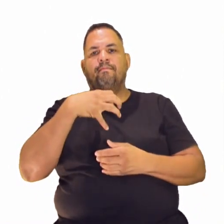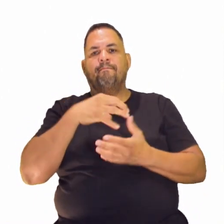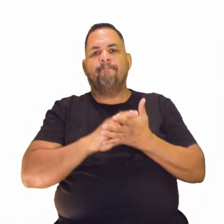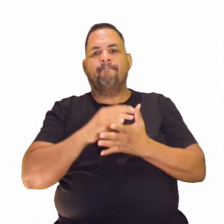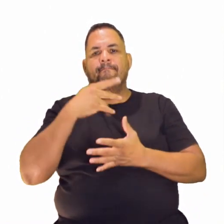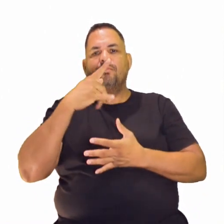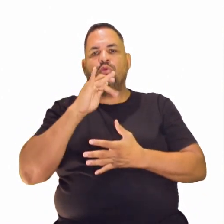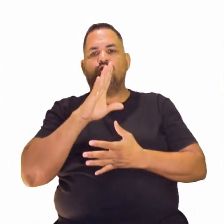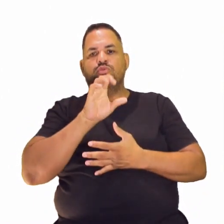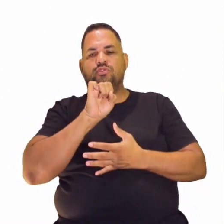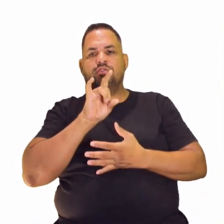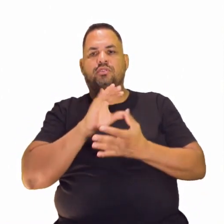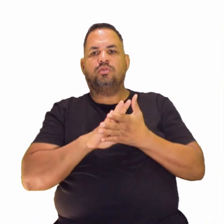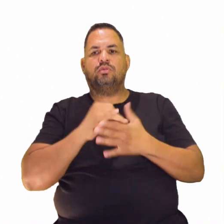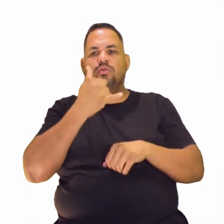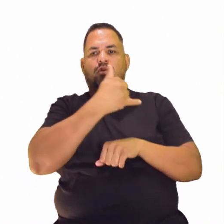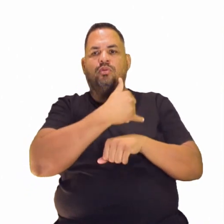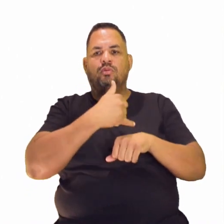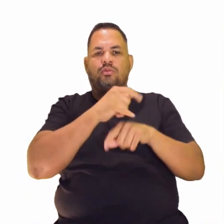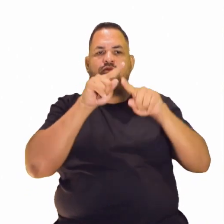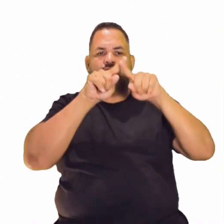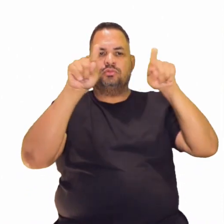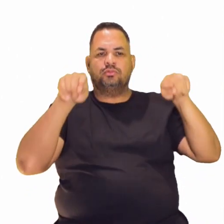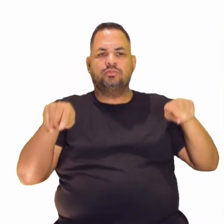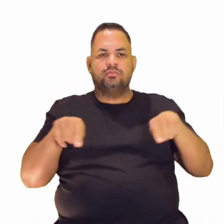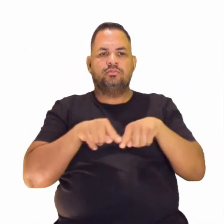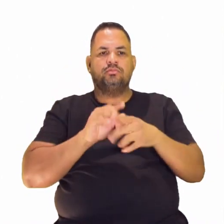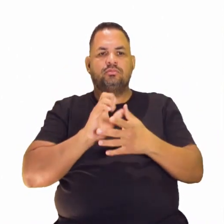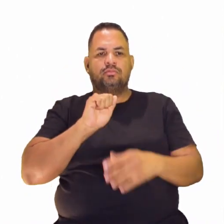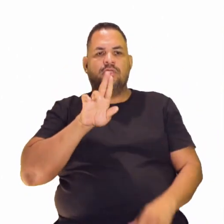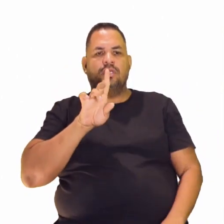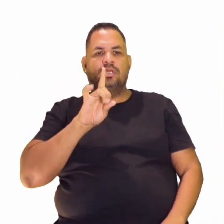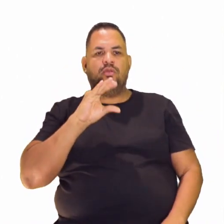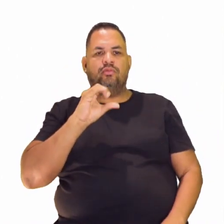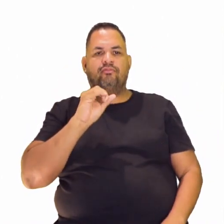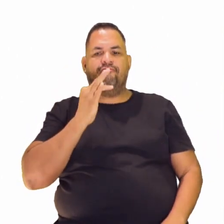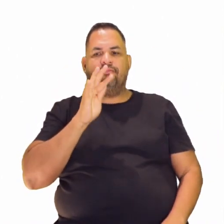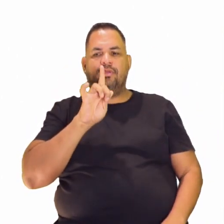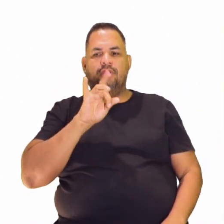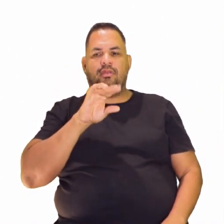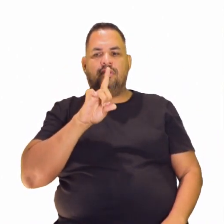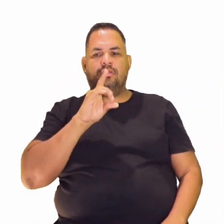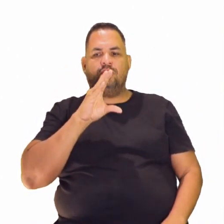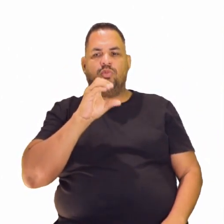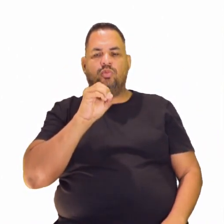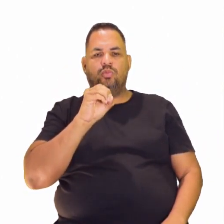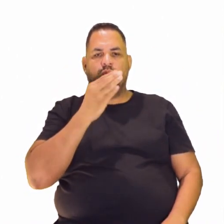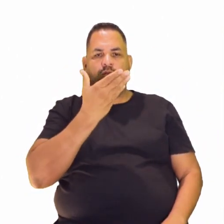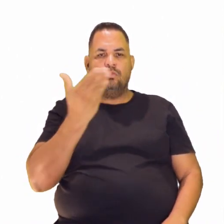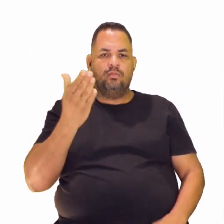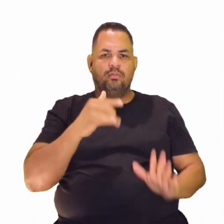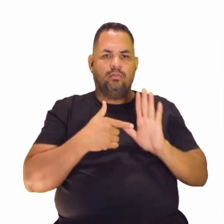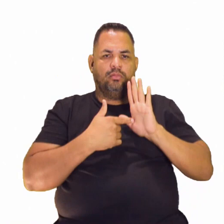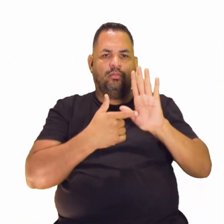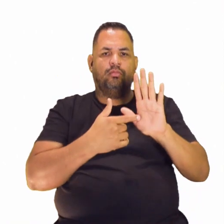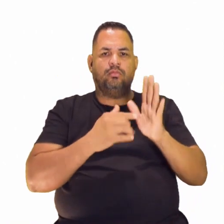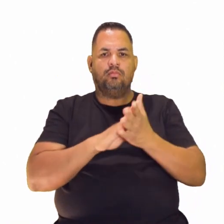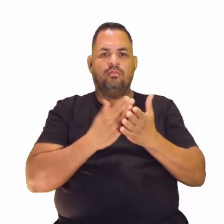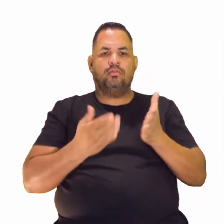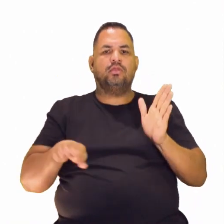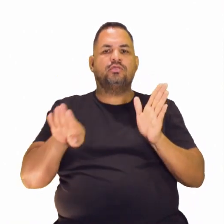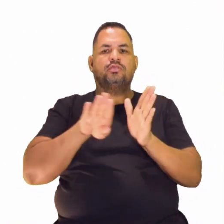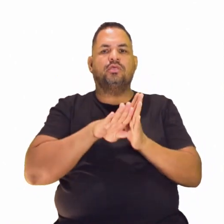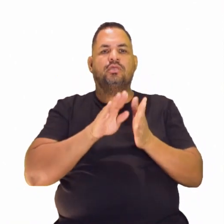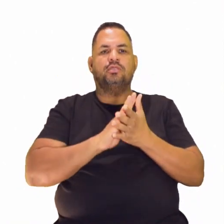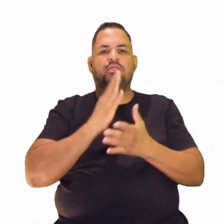Um trabalho feito com óleo sobre tela do Aurélio Figueiredo, mostrando o desembarque de